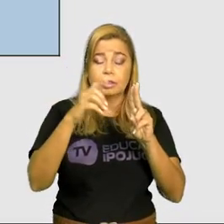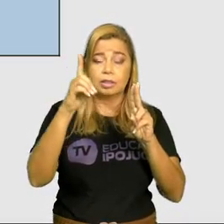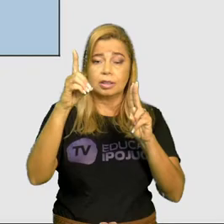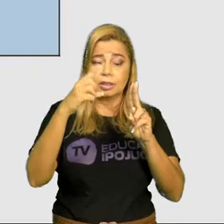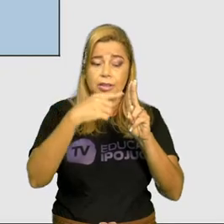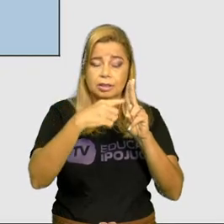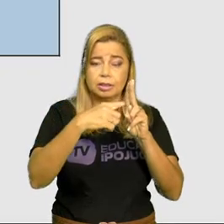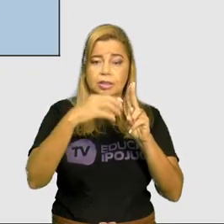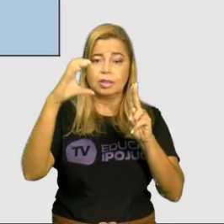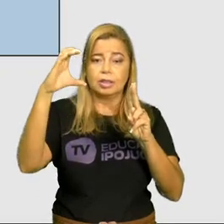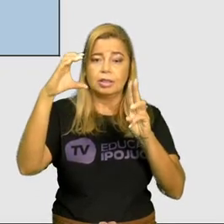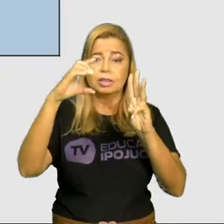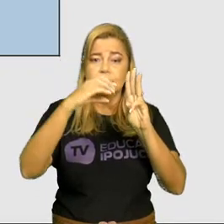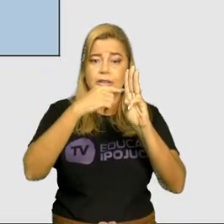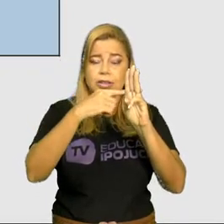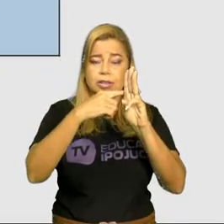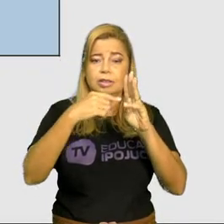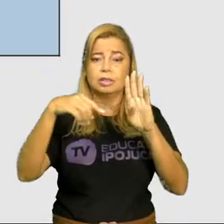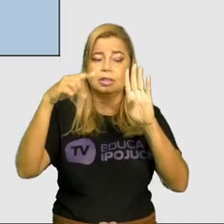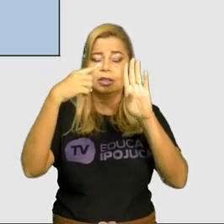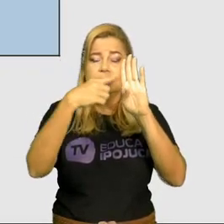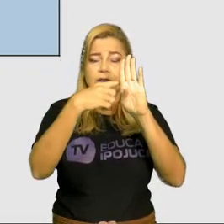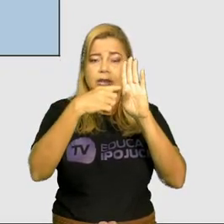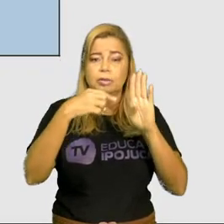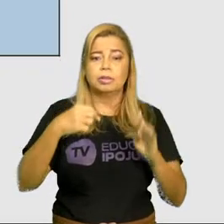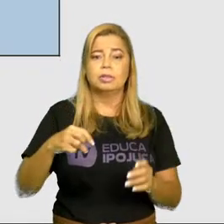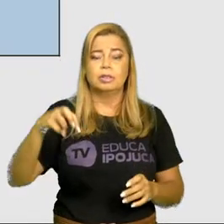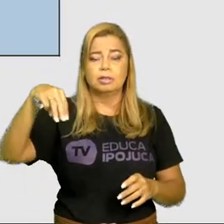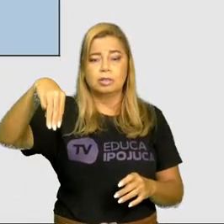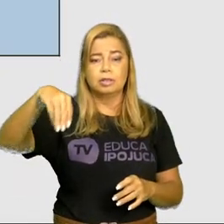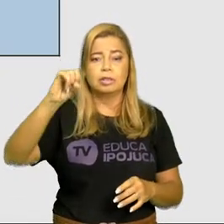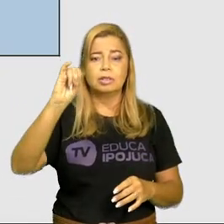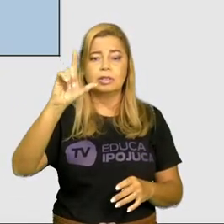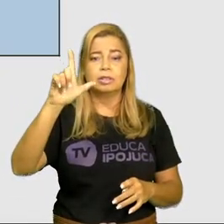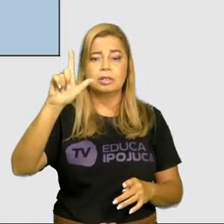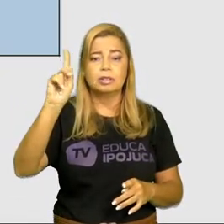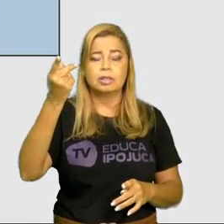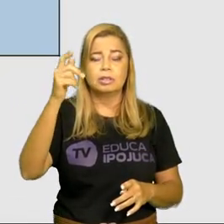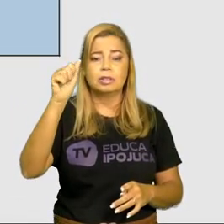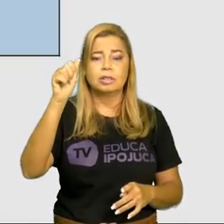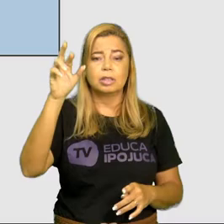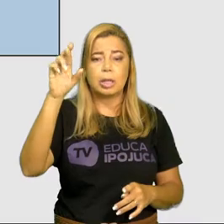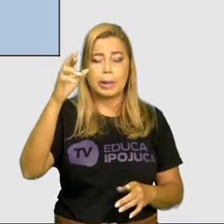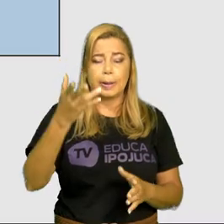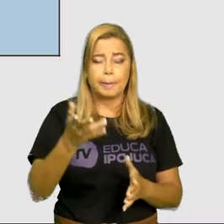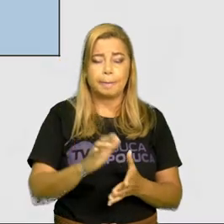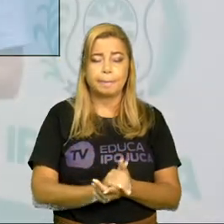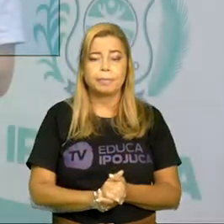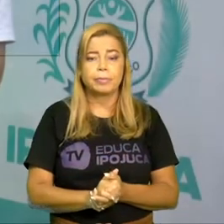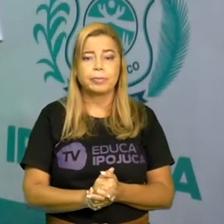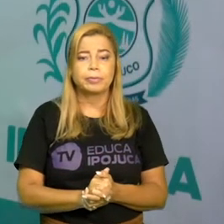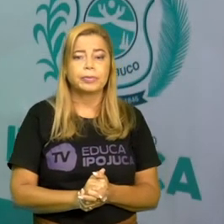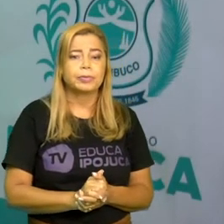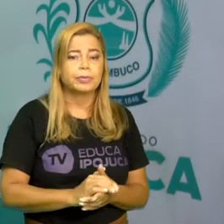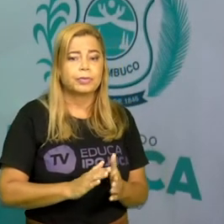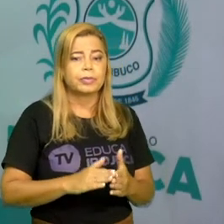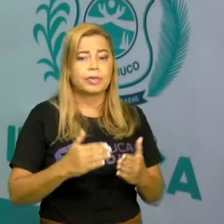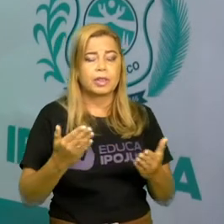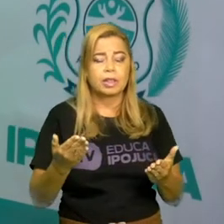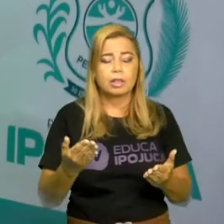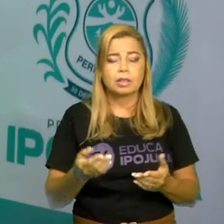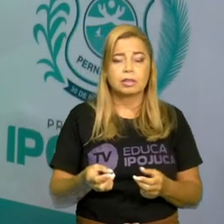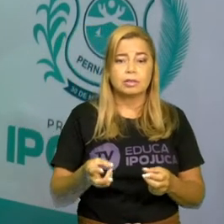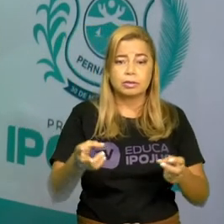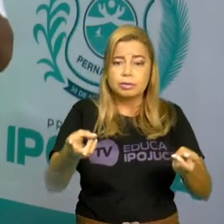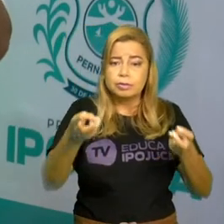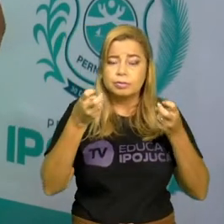e uma dezena de milhar Como assim professora se você observar aqui nós temos 44